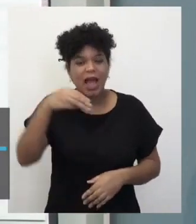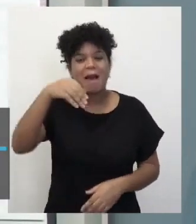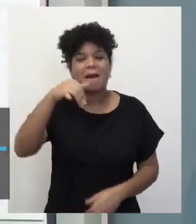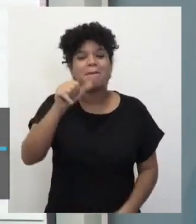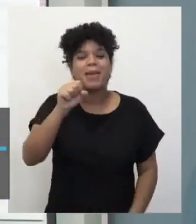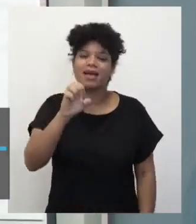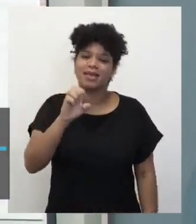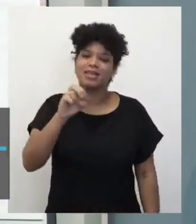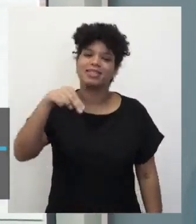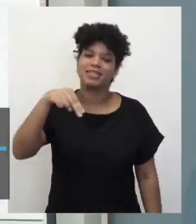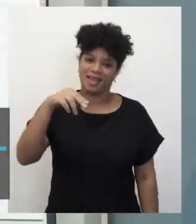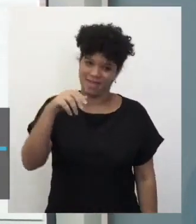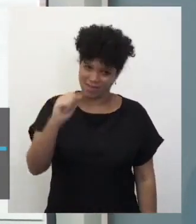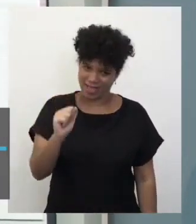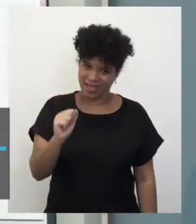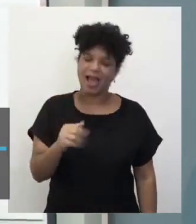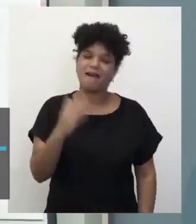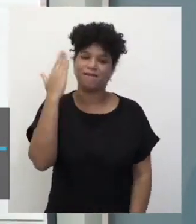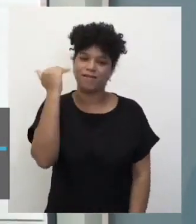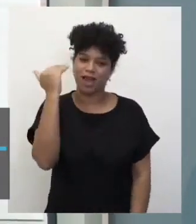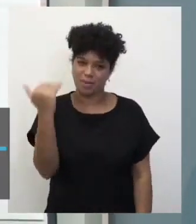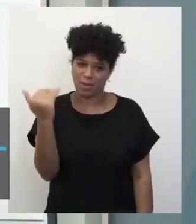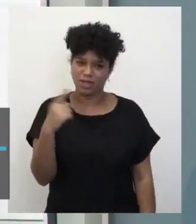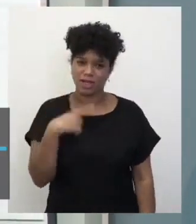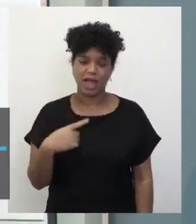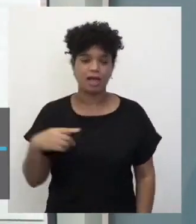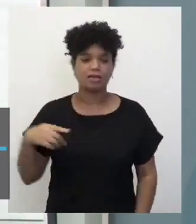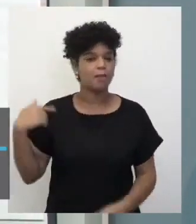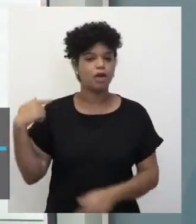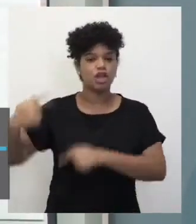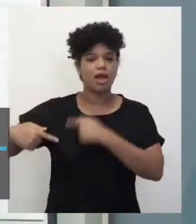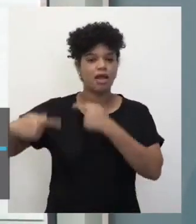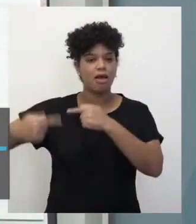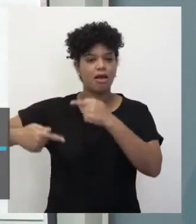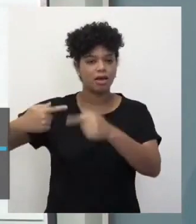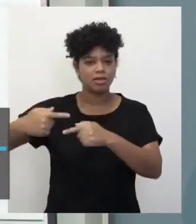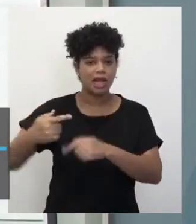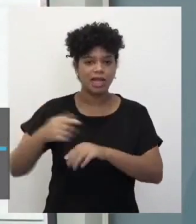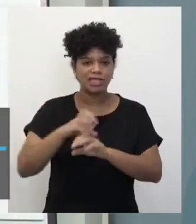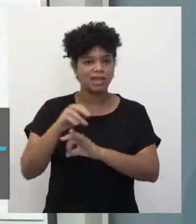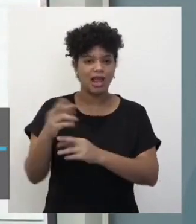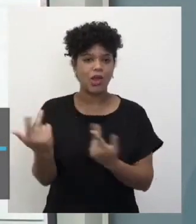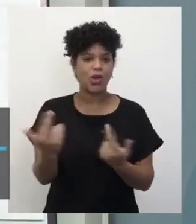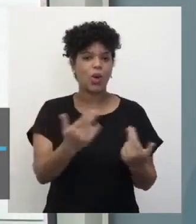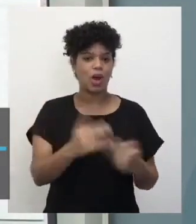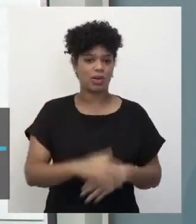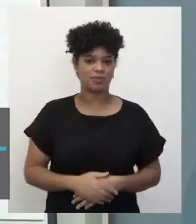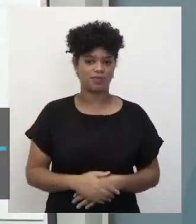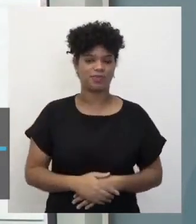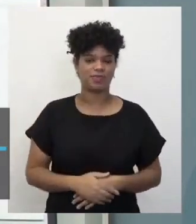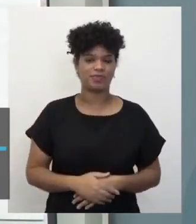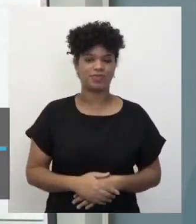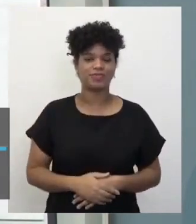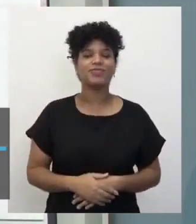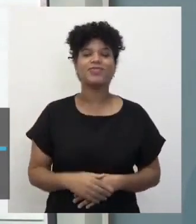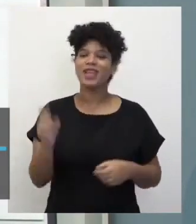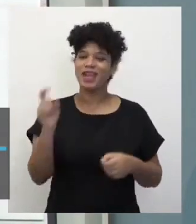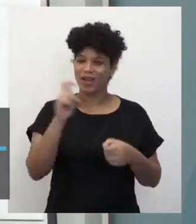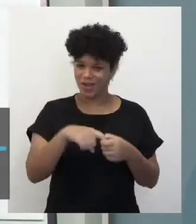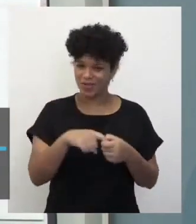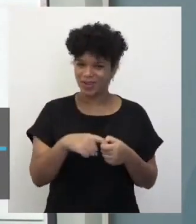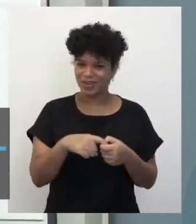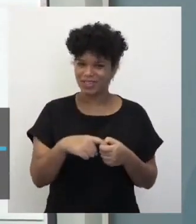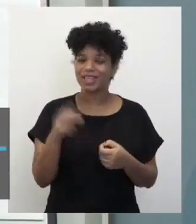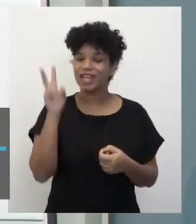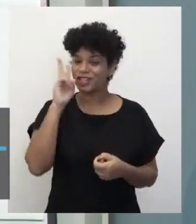muito famosos, né? E essas receitas vão passando de geração em geração. Sim. Tá vendo? Agora a gente voltou na história, tanto da